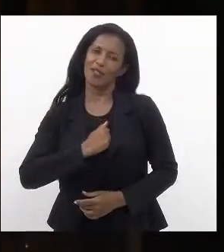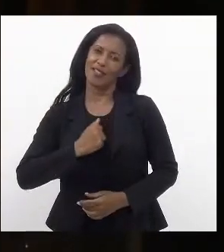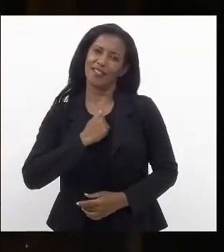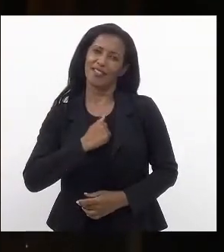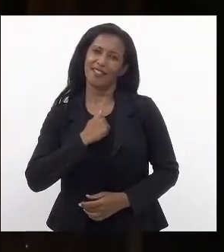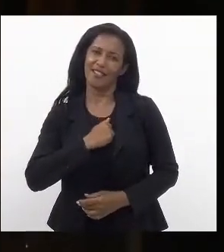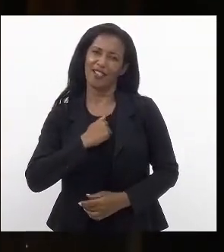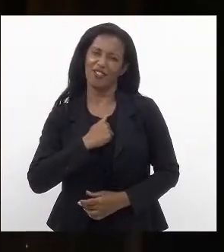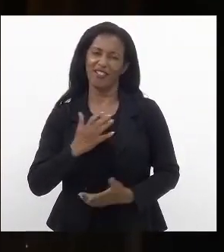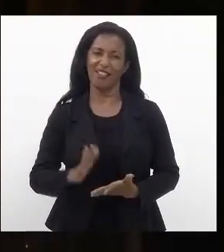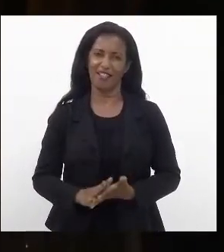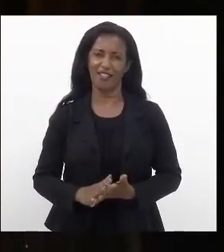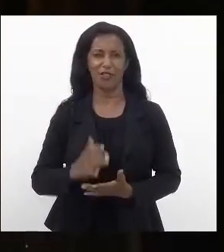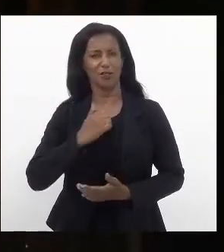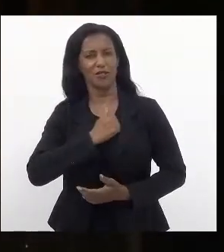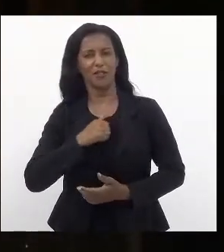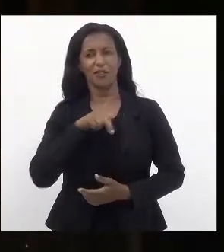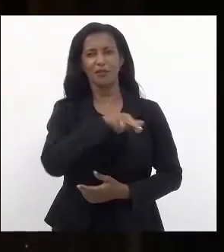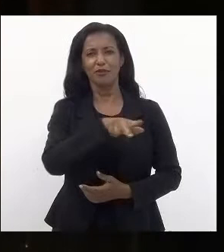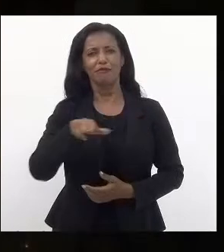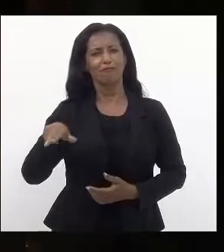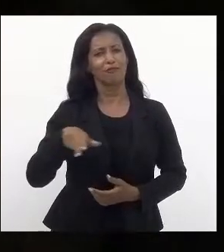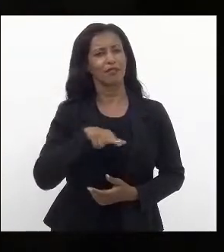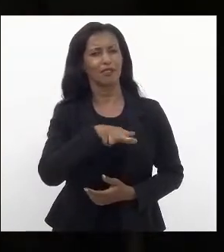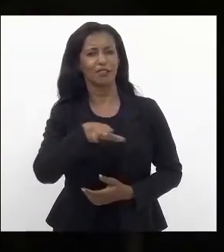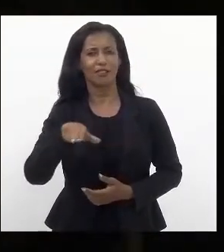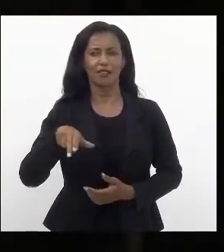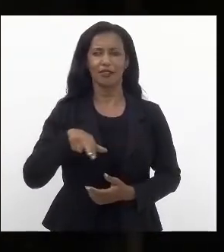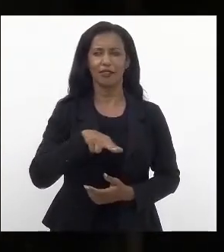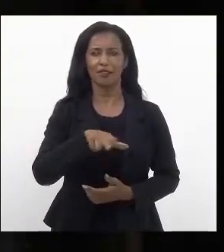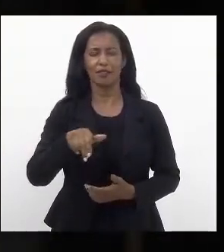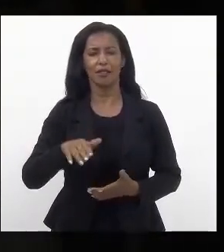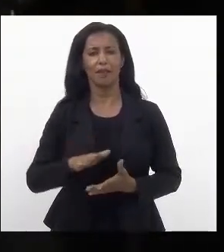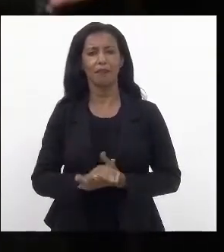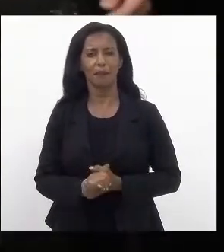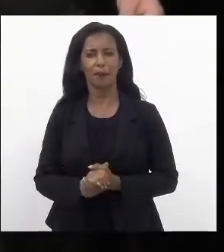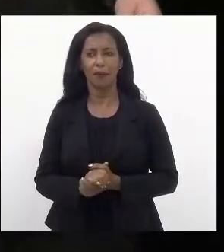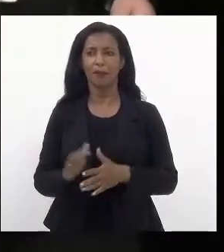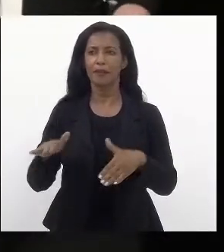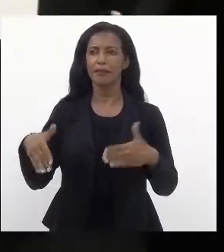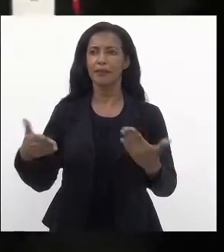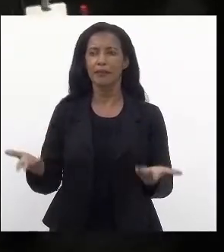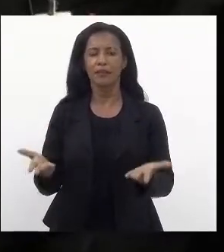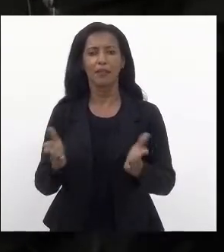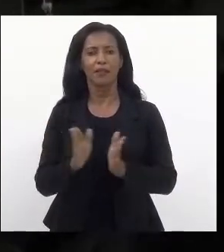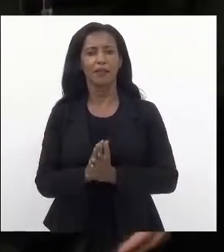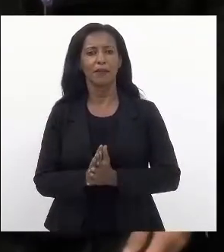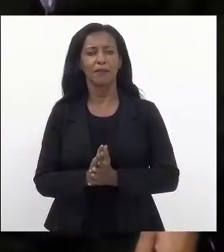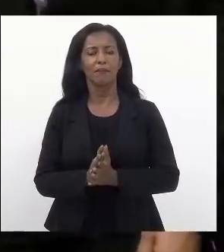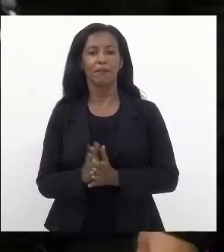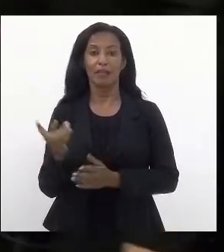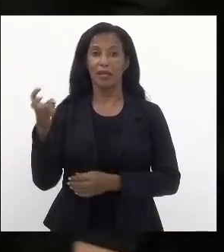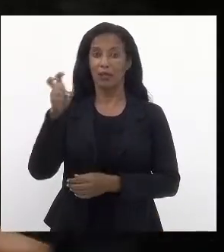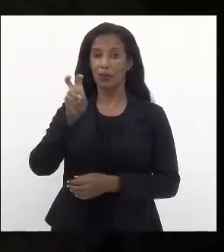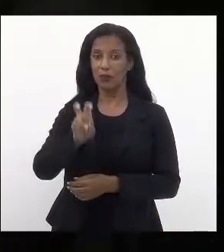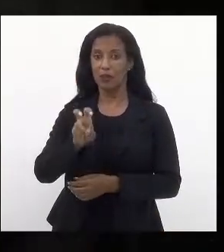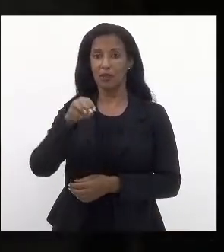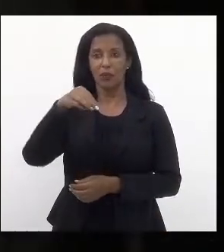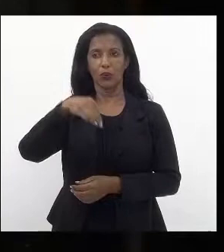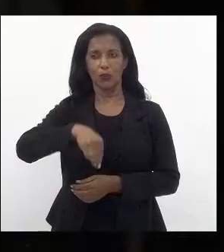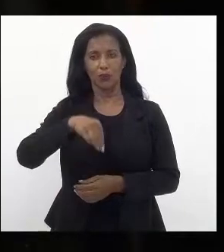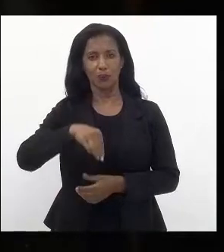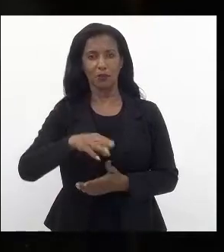raízes, saudade dos irmãos, dos pais e dos ancestrais. Então, me deram 5 minutos, já parei, já